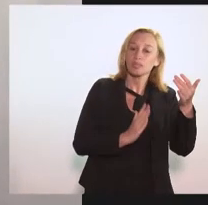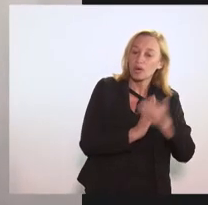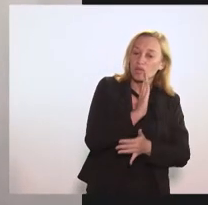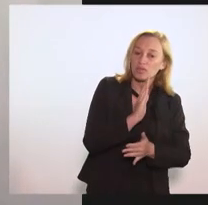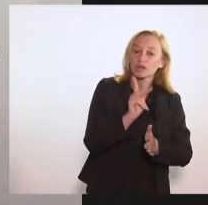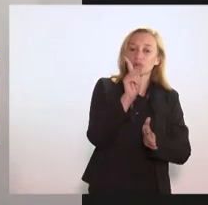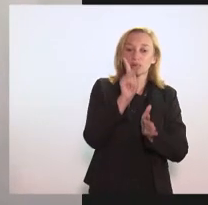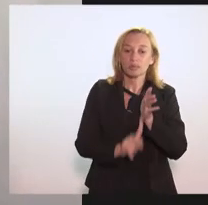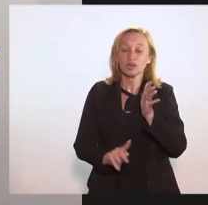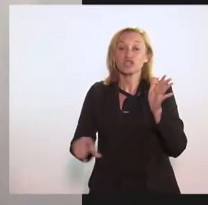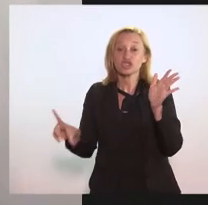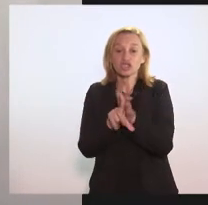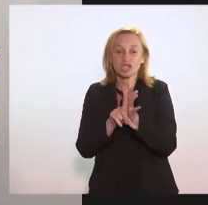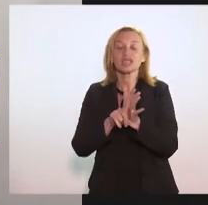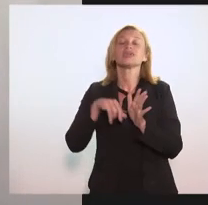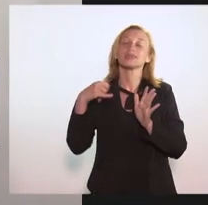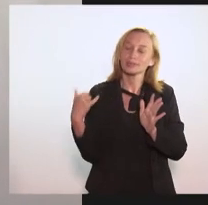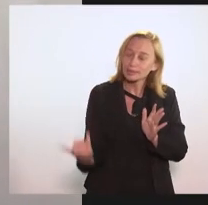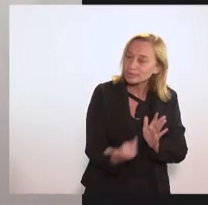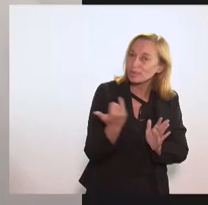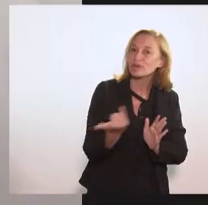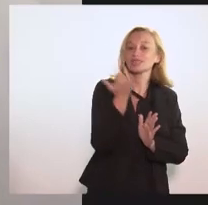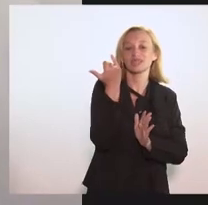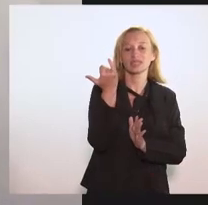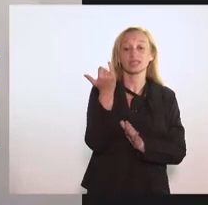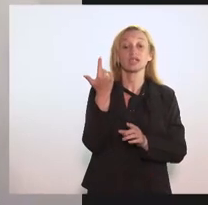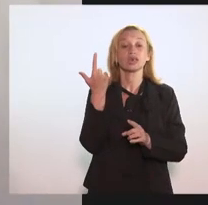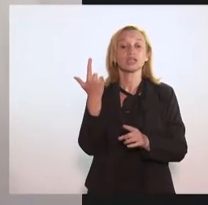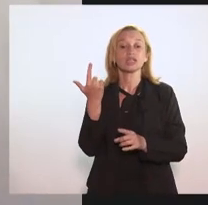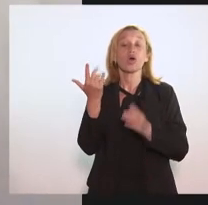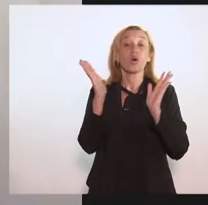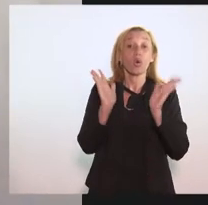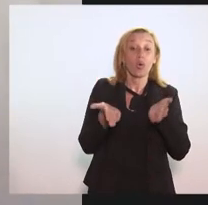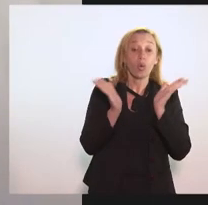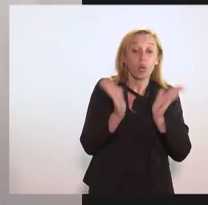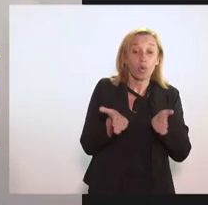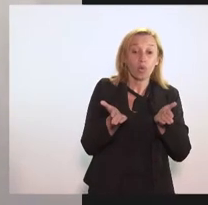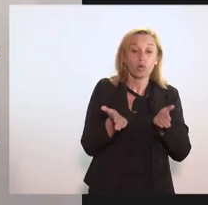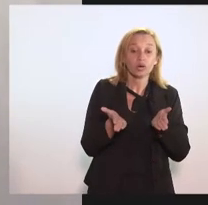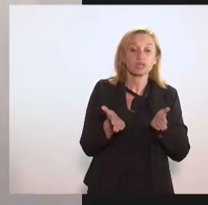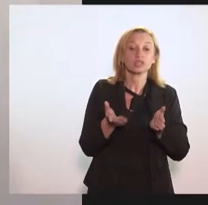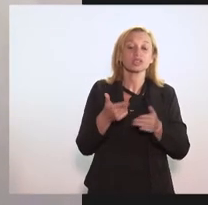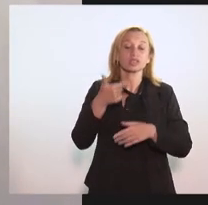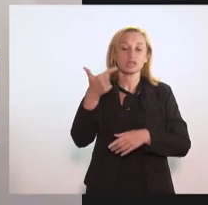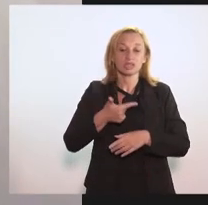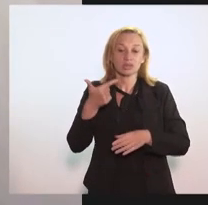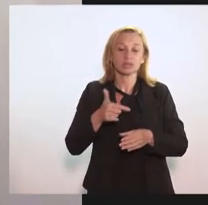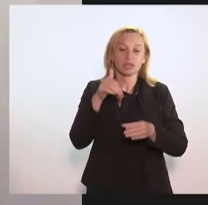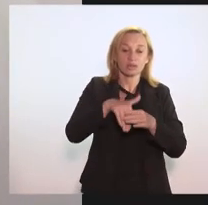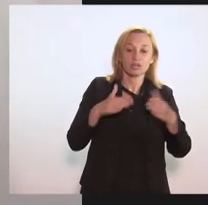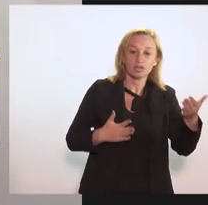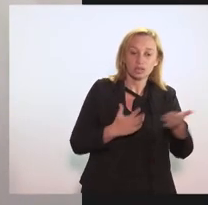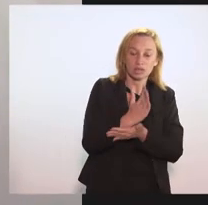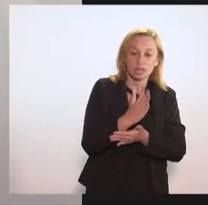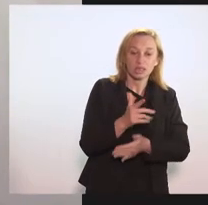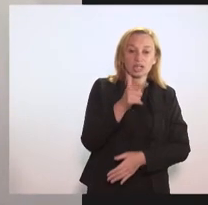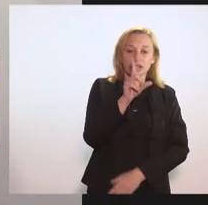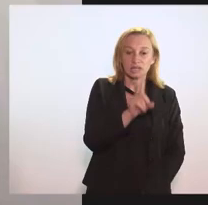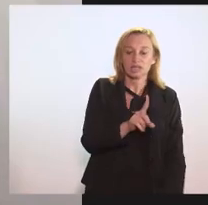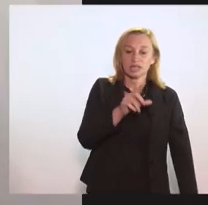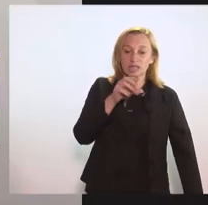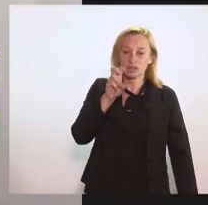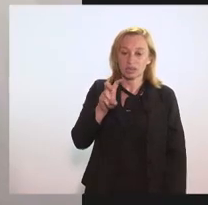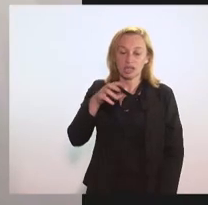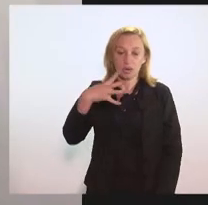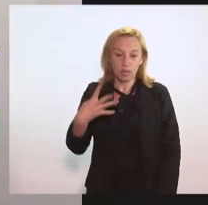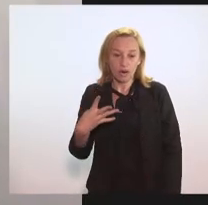aprovando projetos de lei são importantíssimos como que hoje Passou em segunda votação o 1054